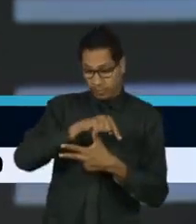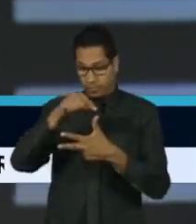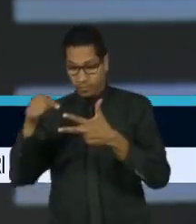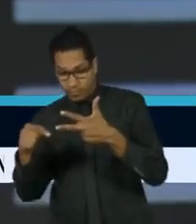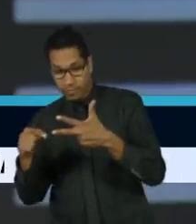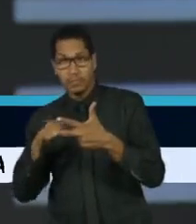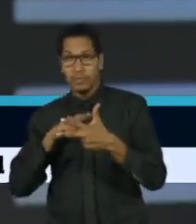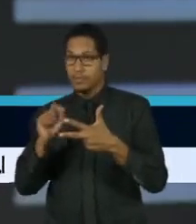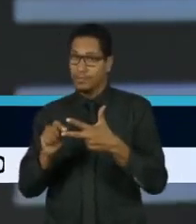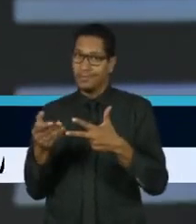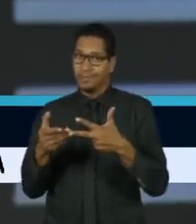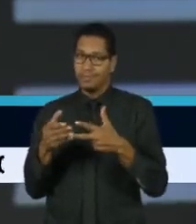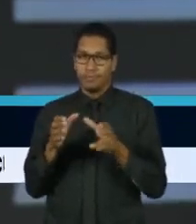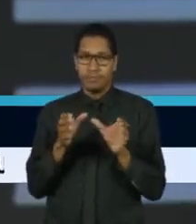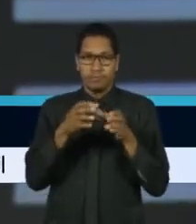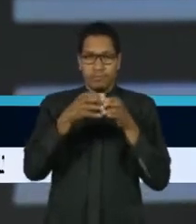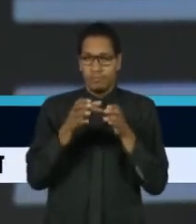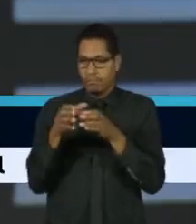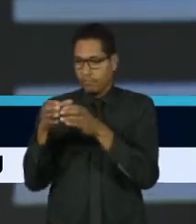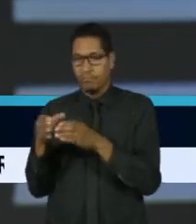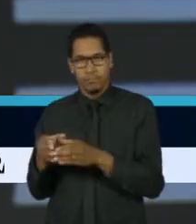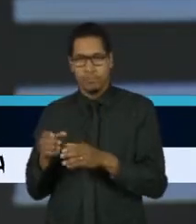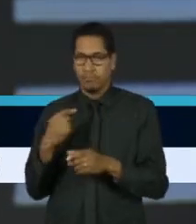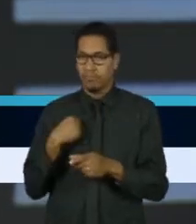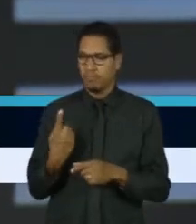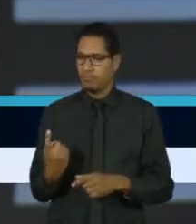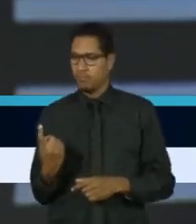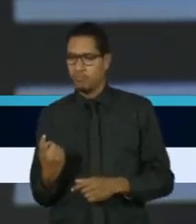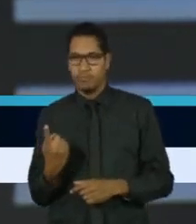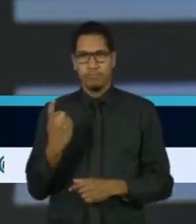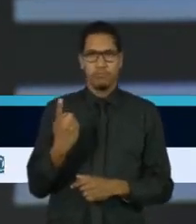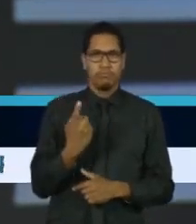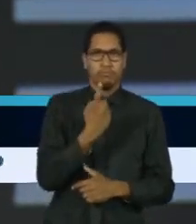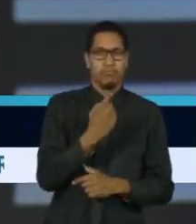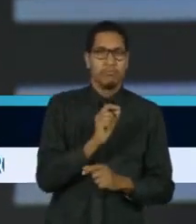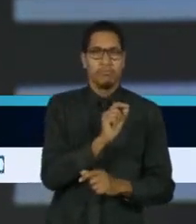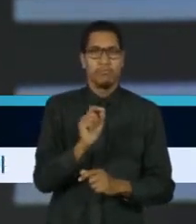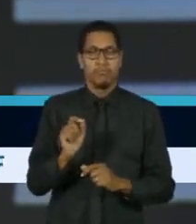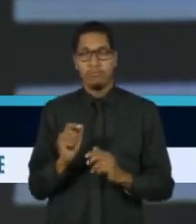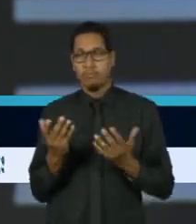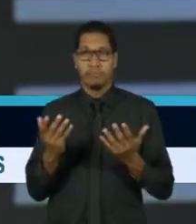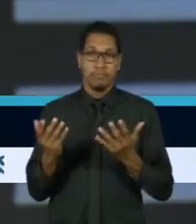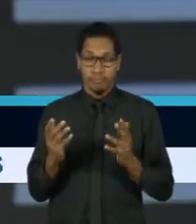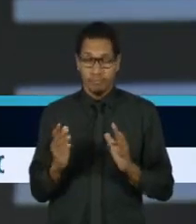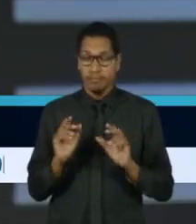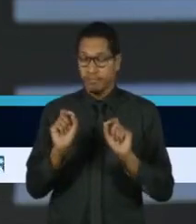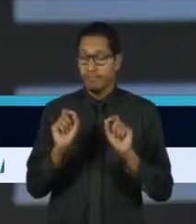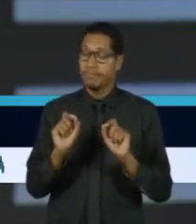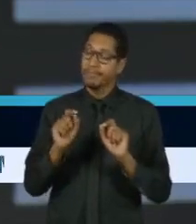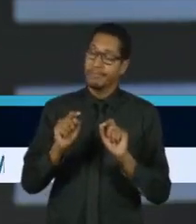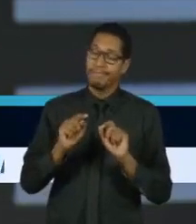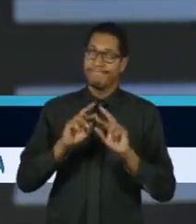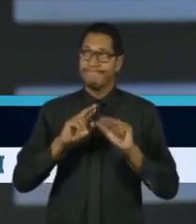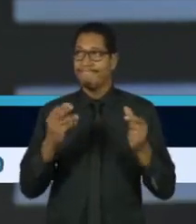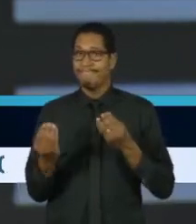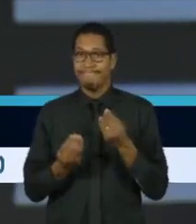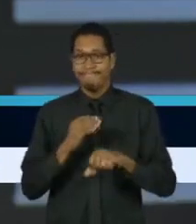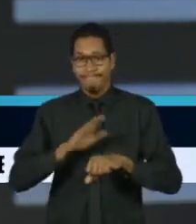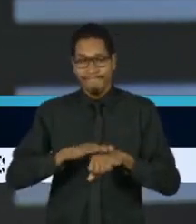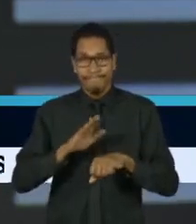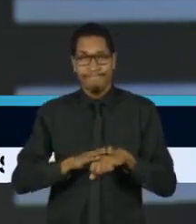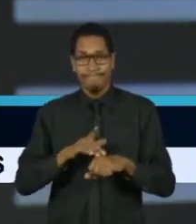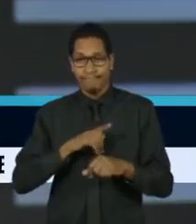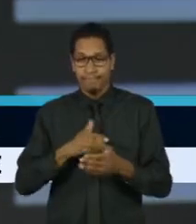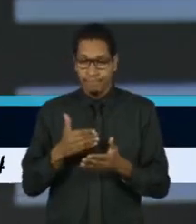tornar decisões unitárias, que é exatamente o contrário da construção e da elaboração do Supremo